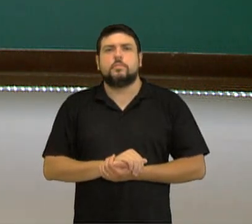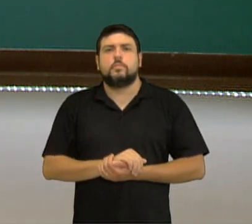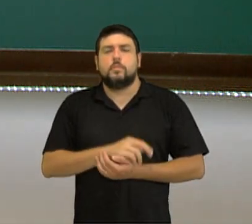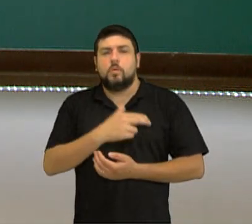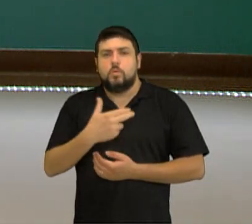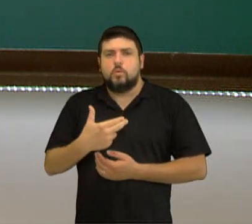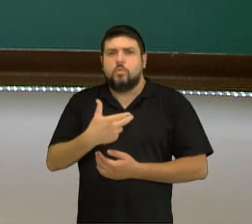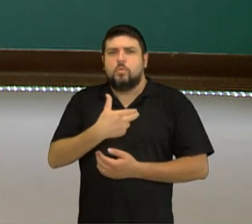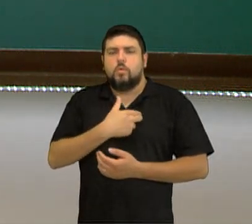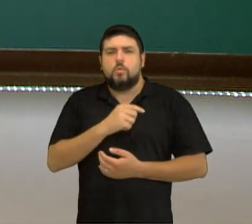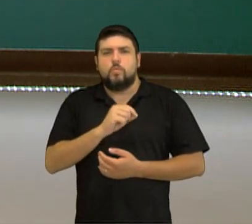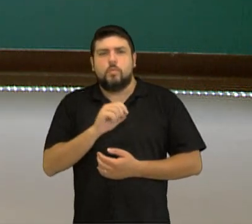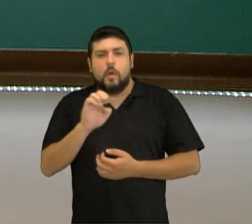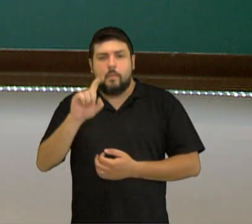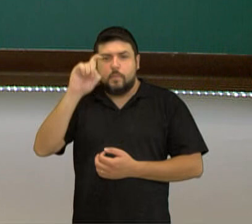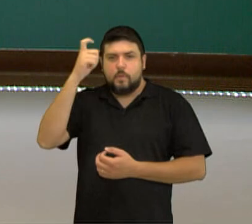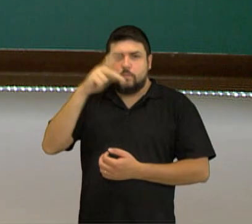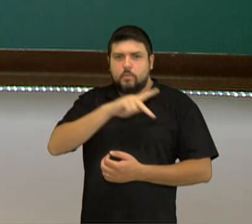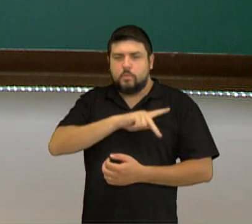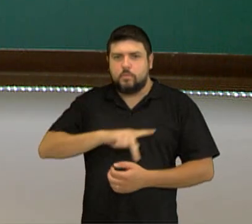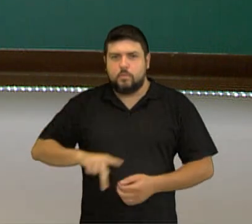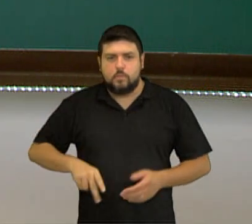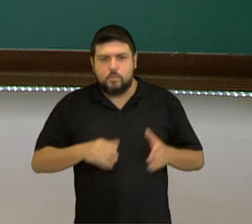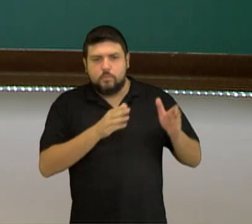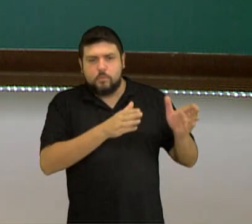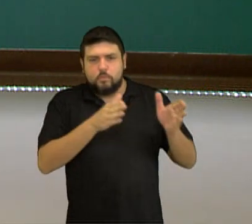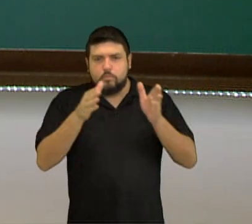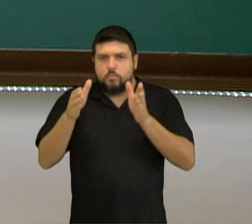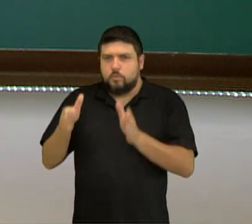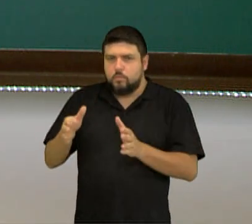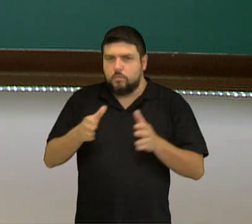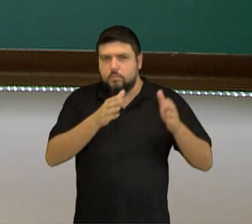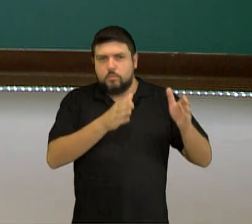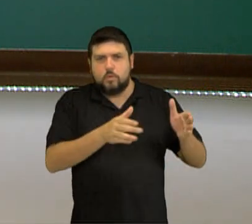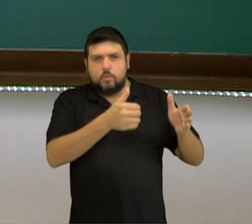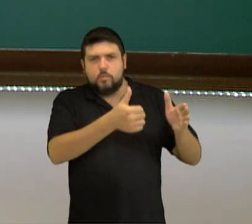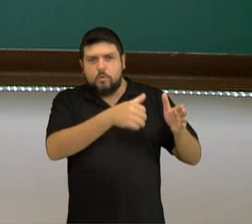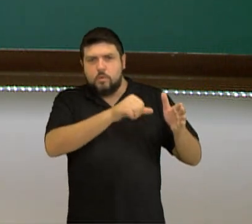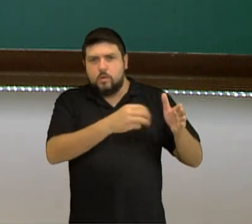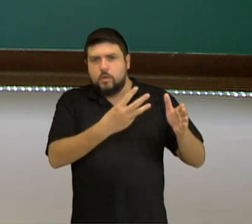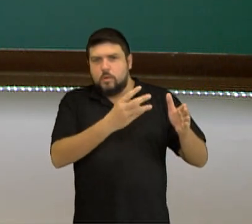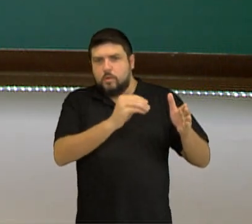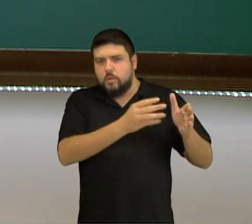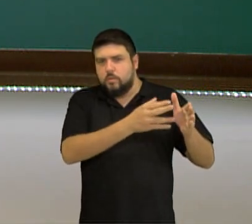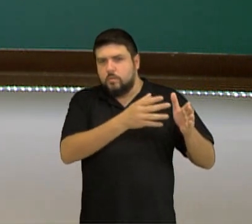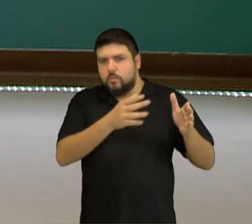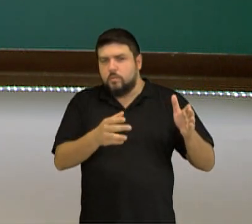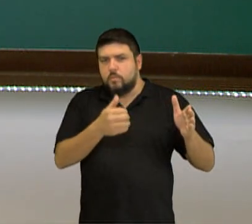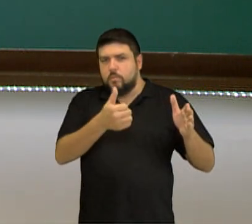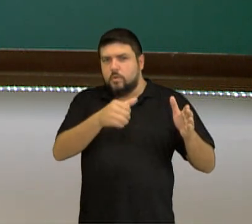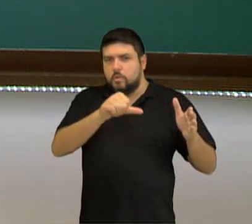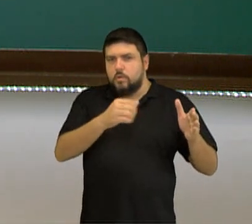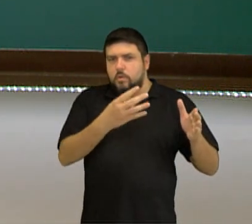governou o Brasil em dois momentos diferentes, o primeiro deles de 1930 até